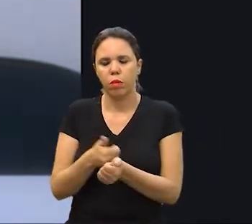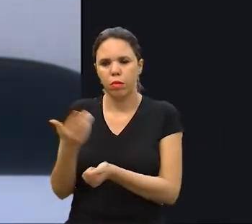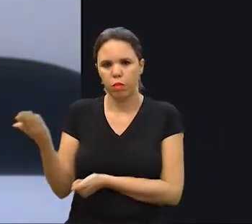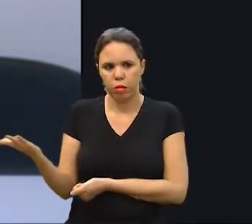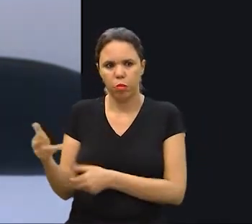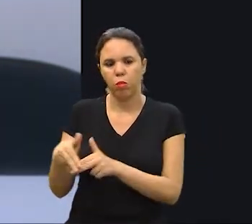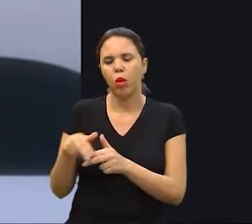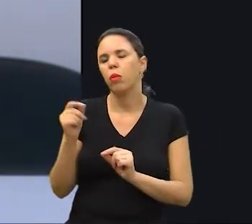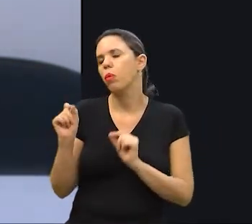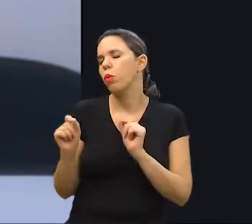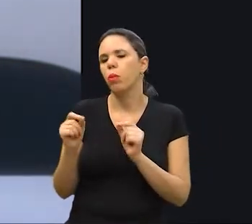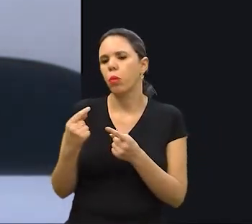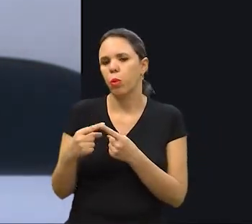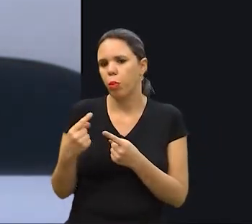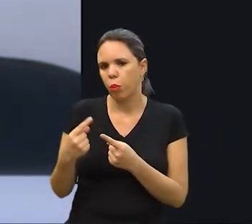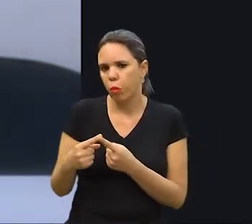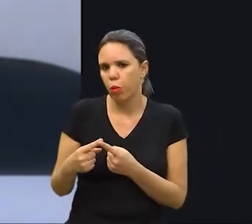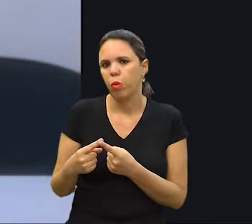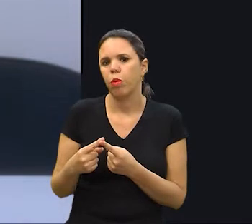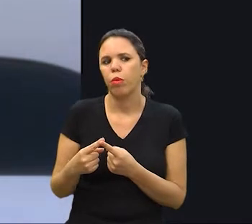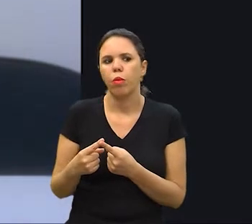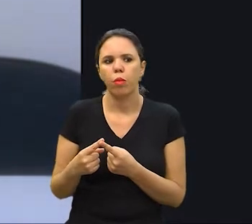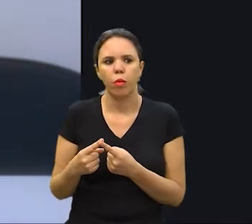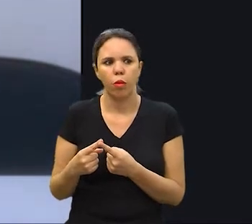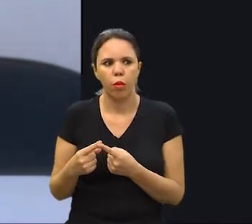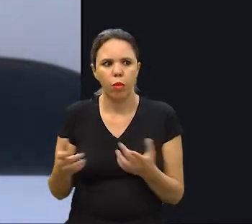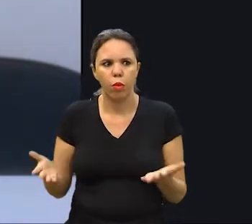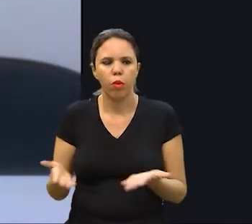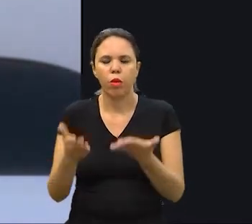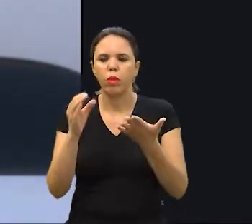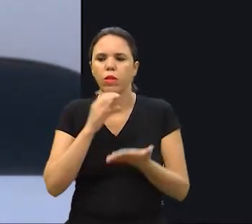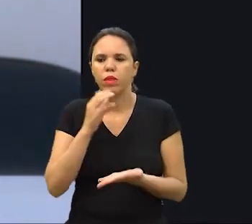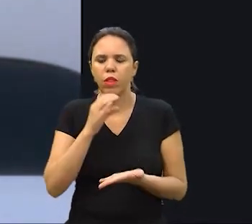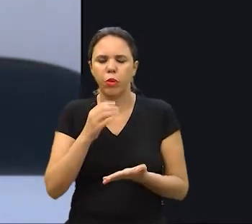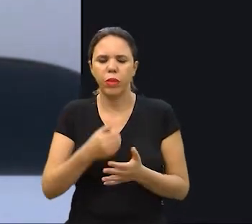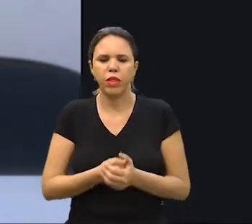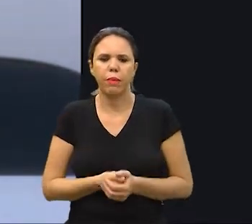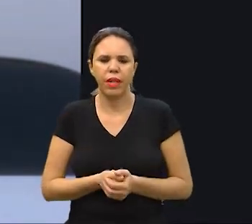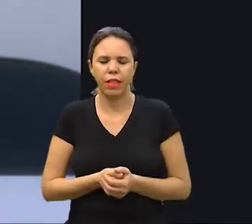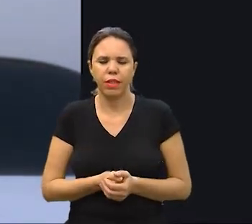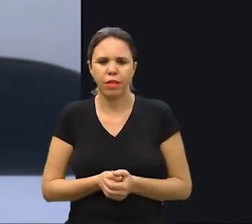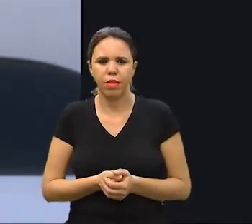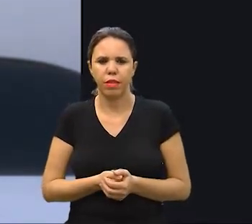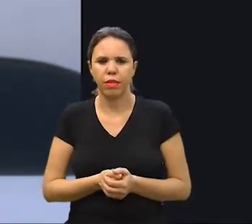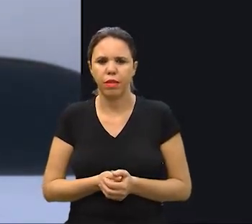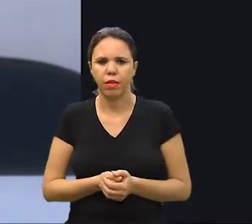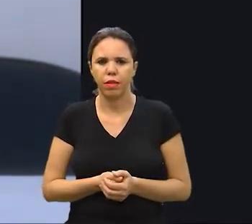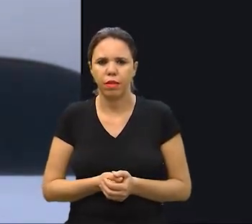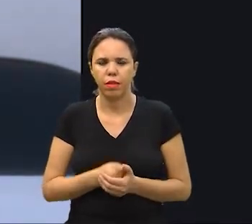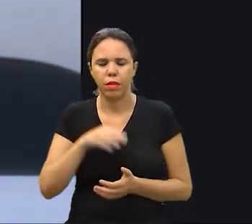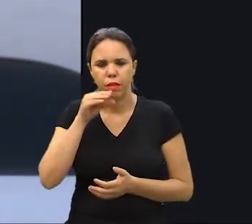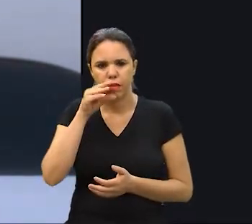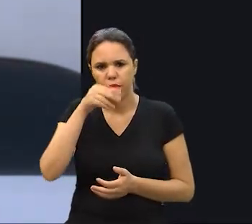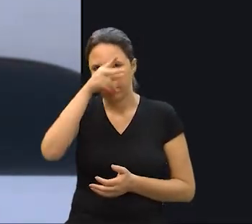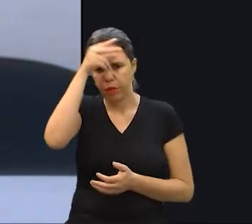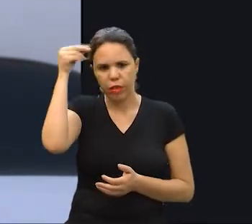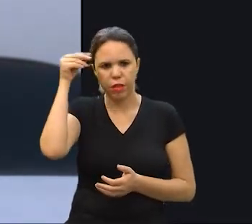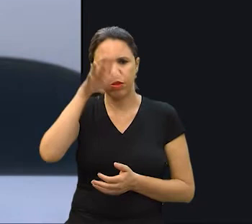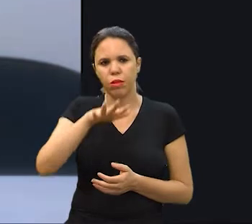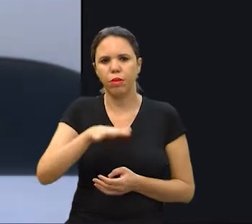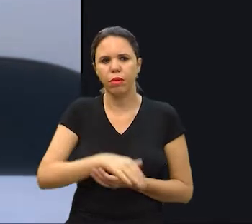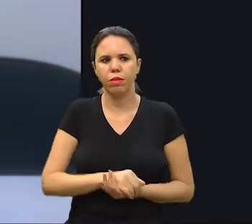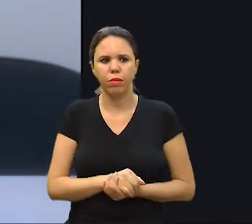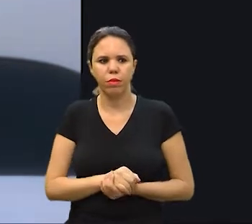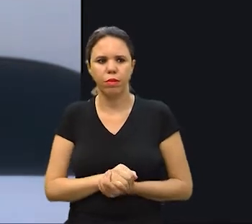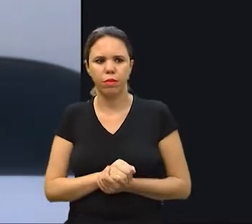corredor, para justamente dar essa formação tão urgente. Participa também funcionários da